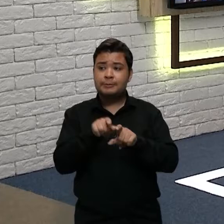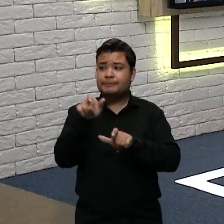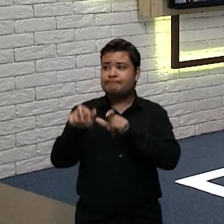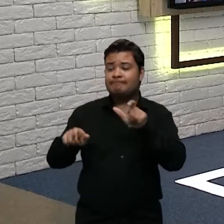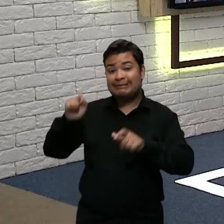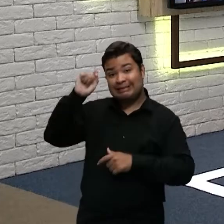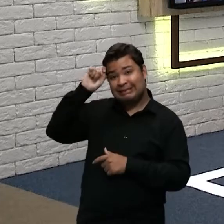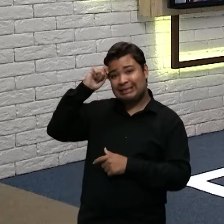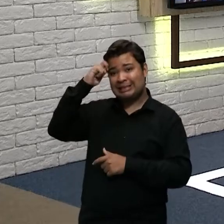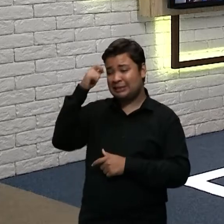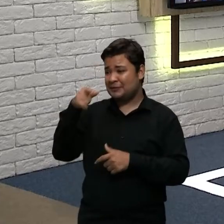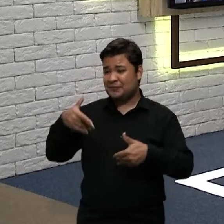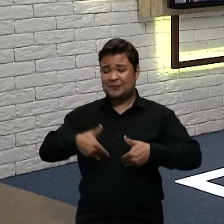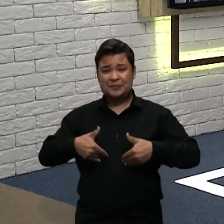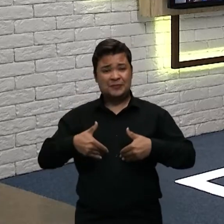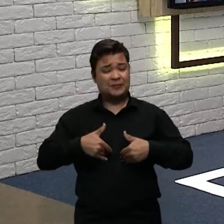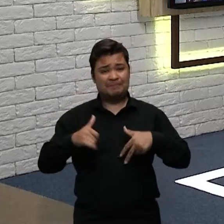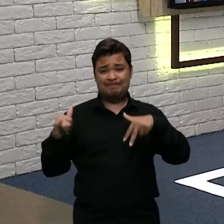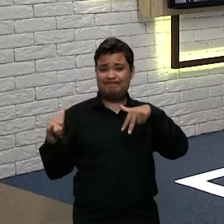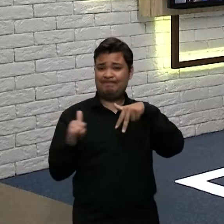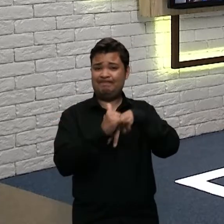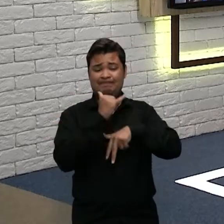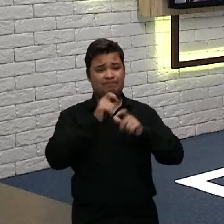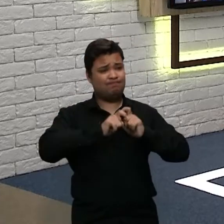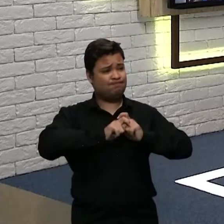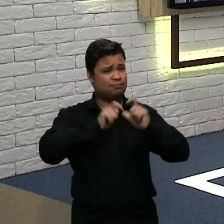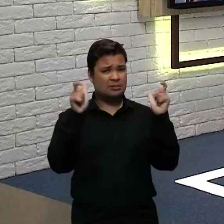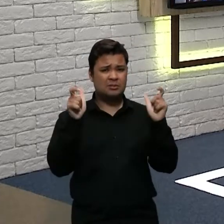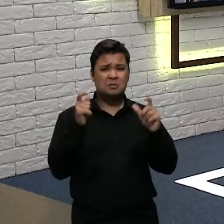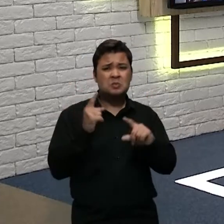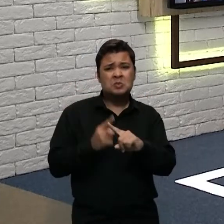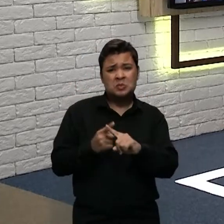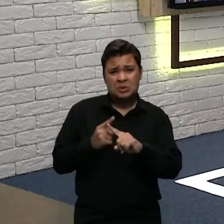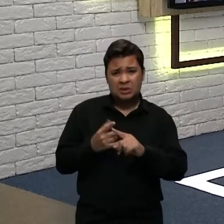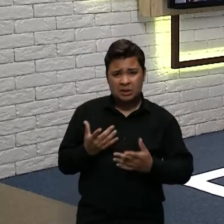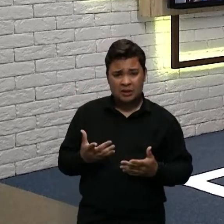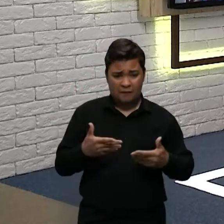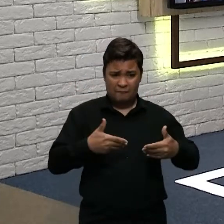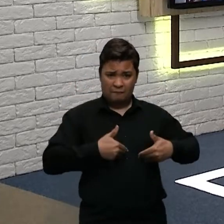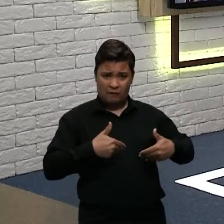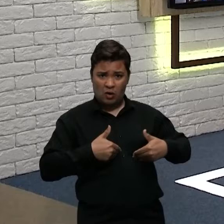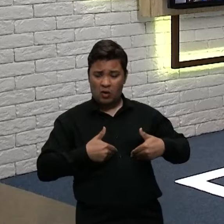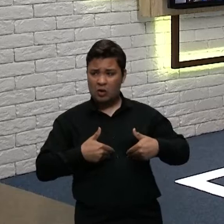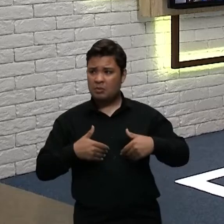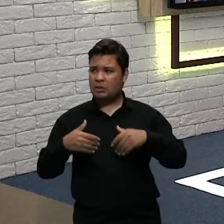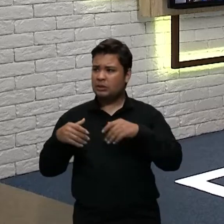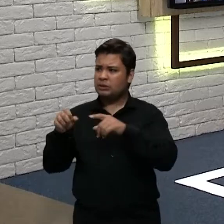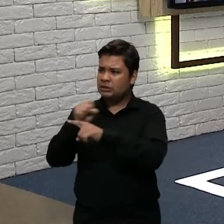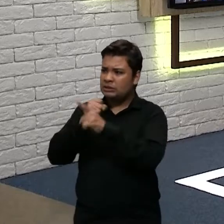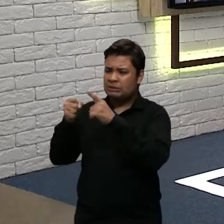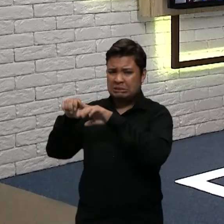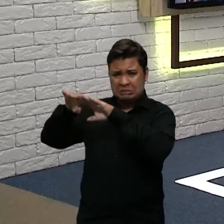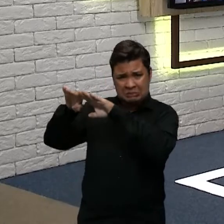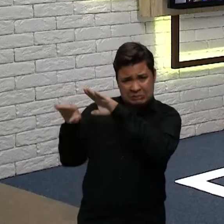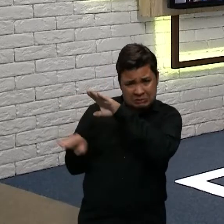fome. Por quê? Existe uma relação direta da fome com a desigualdade social?